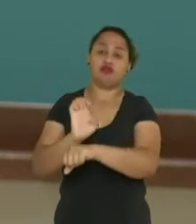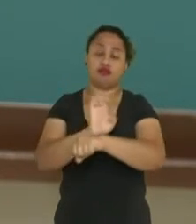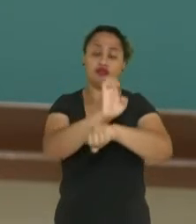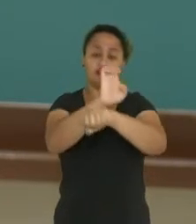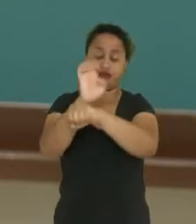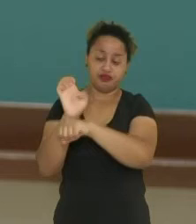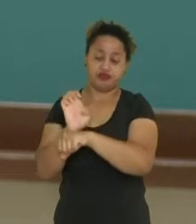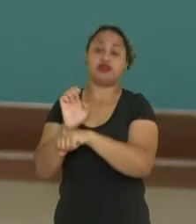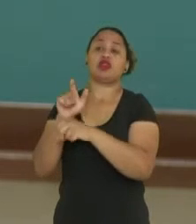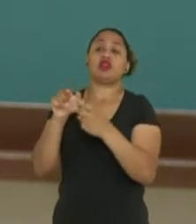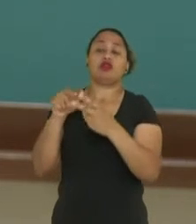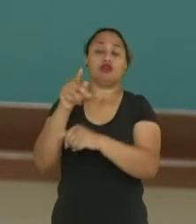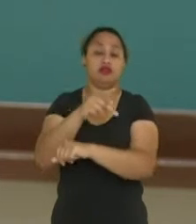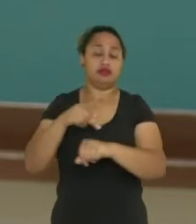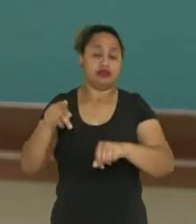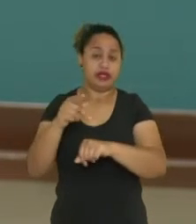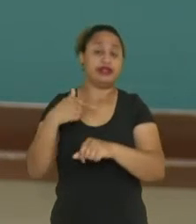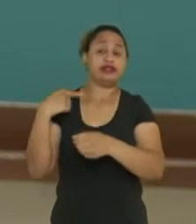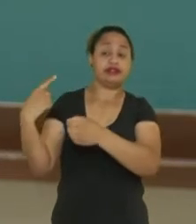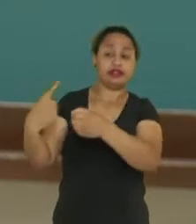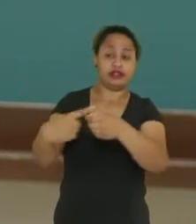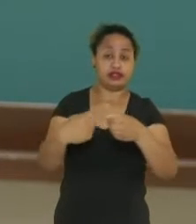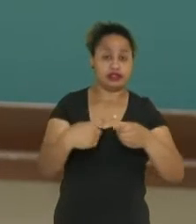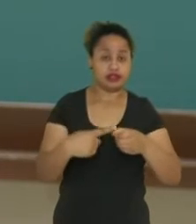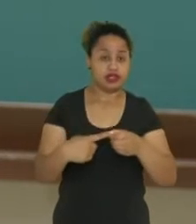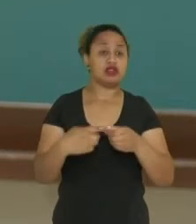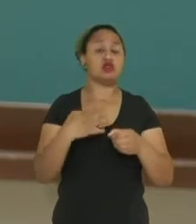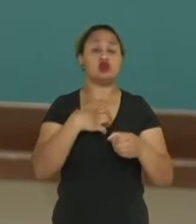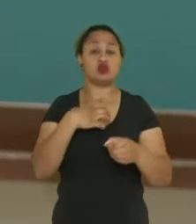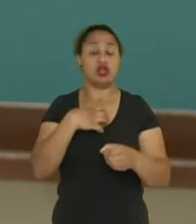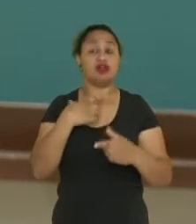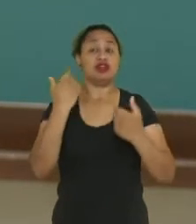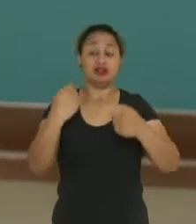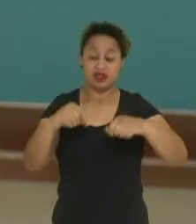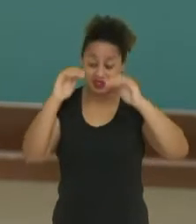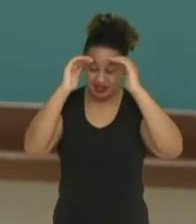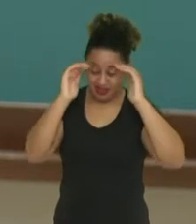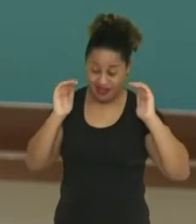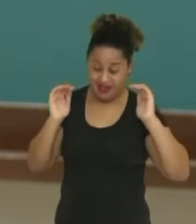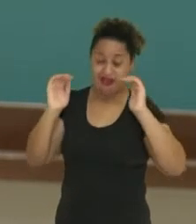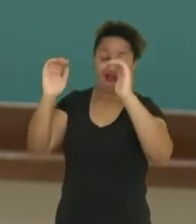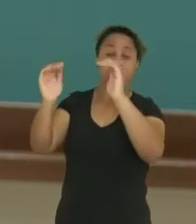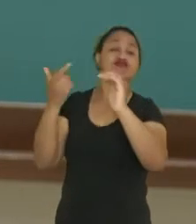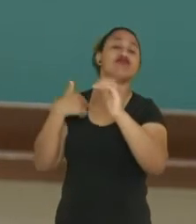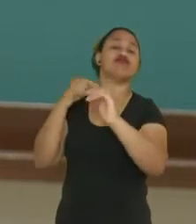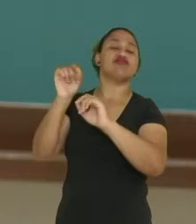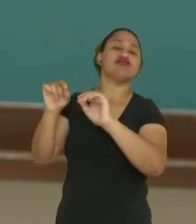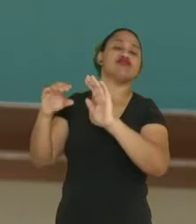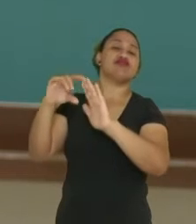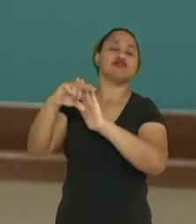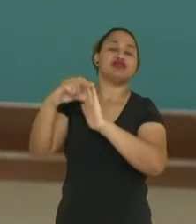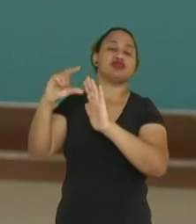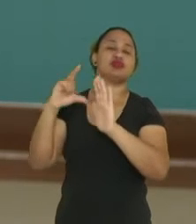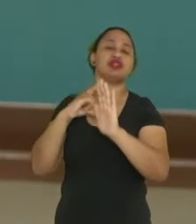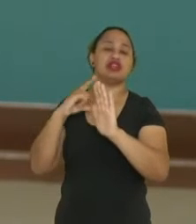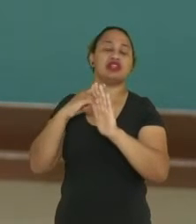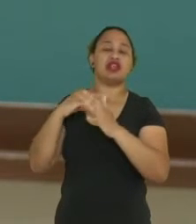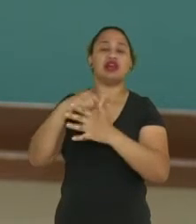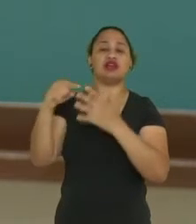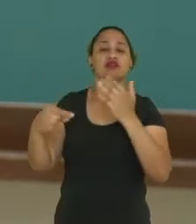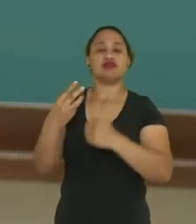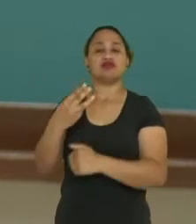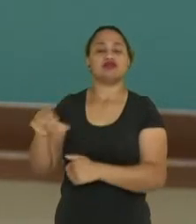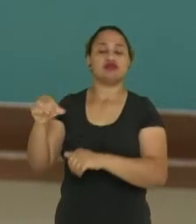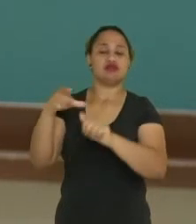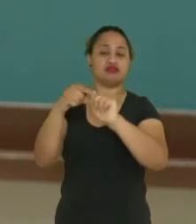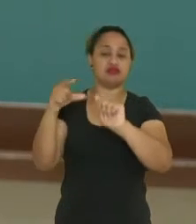federais e municipais de uma forma que nunca irá contra ao que prevê os 30 artigos, porque são os principais